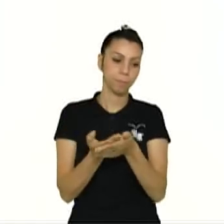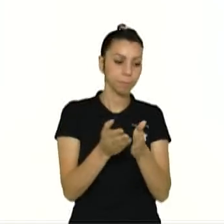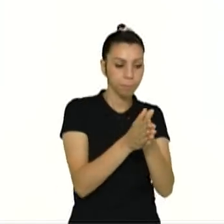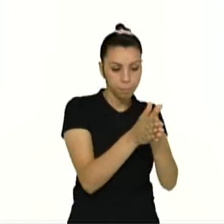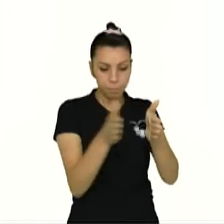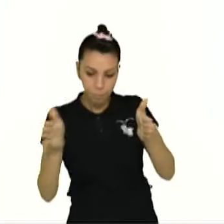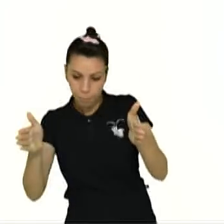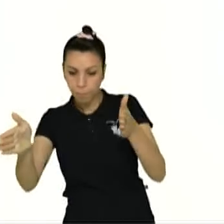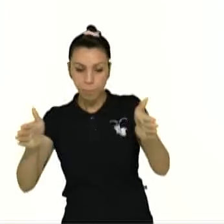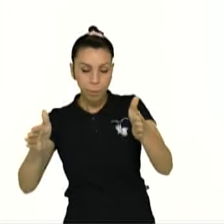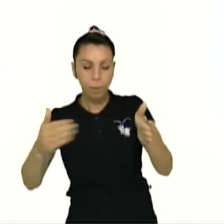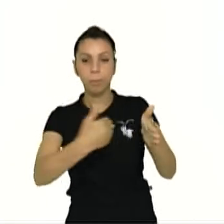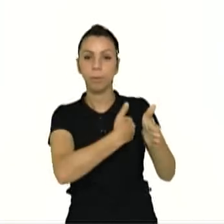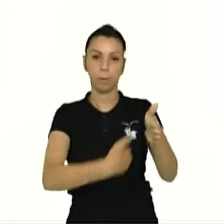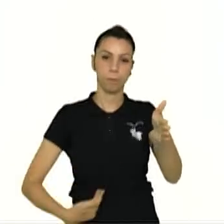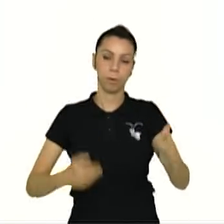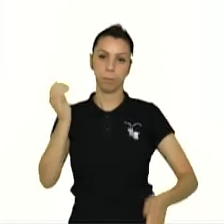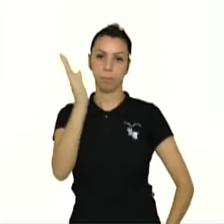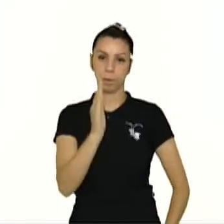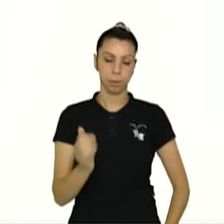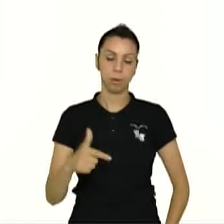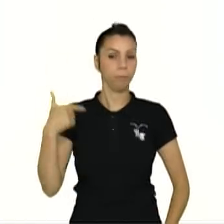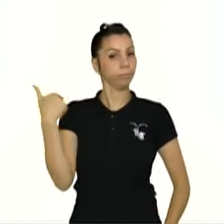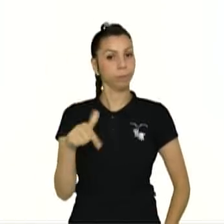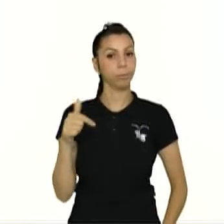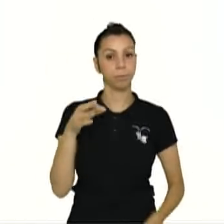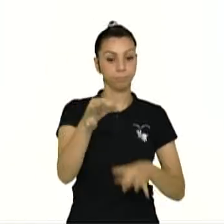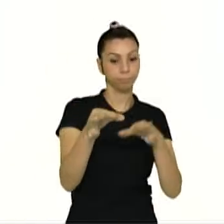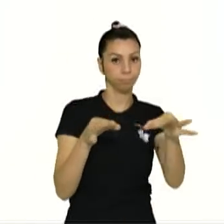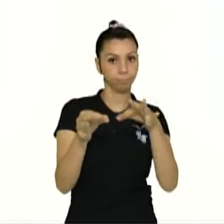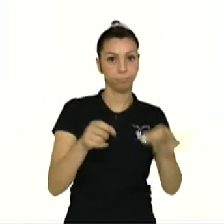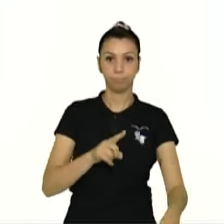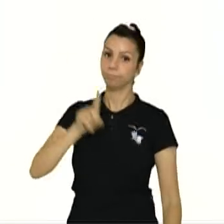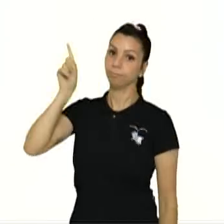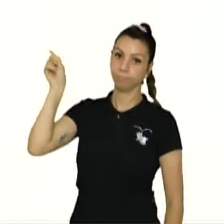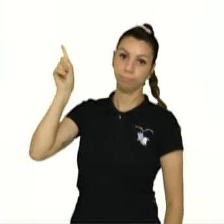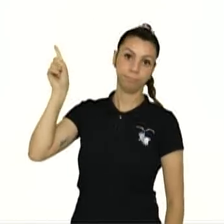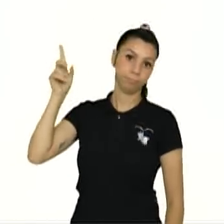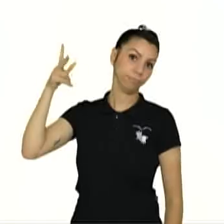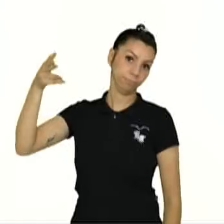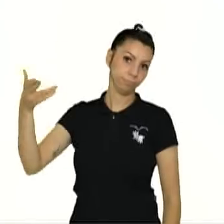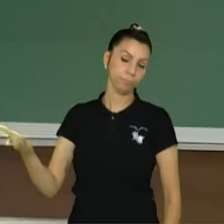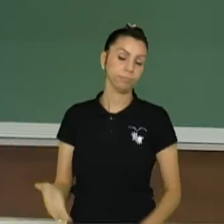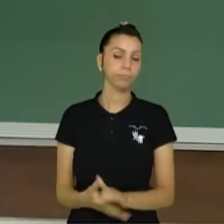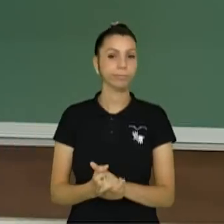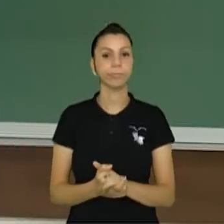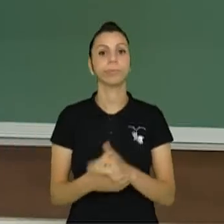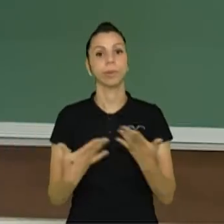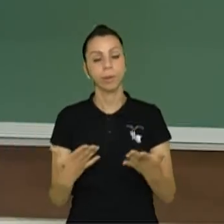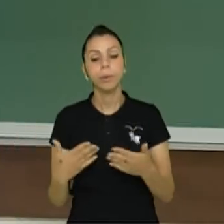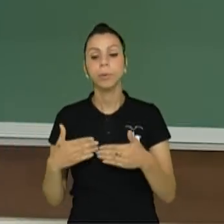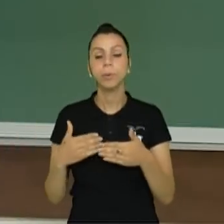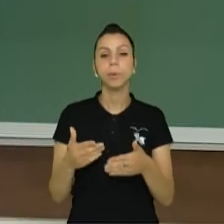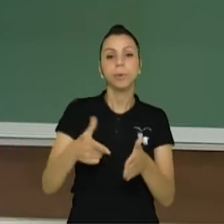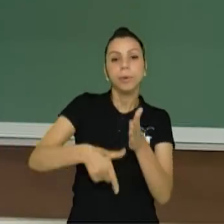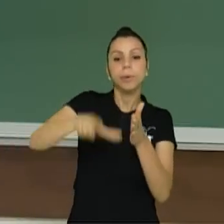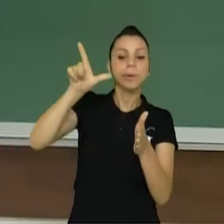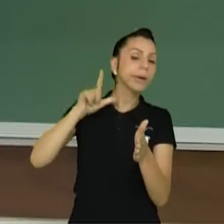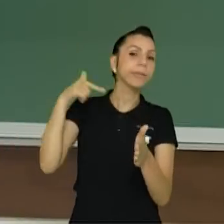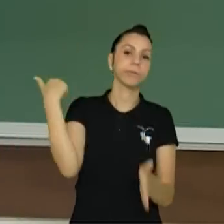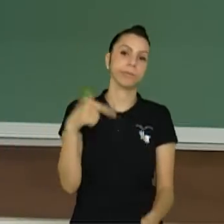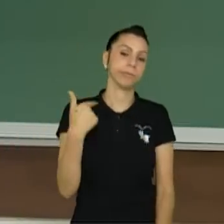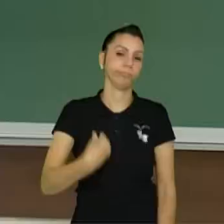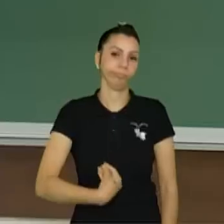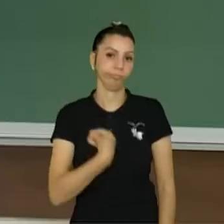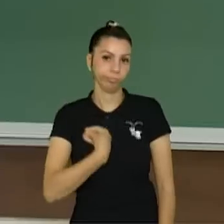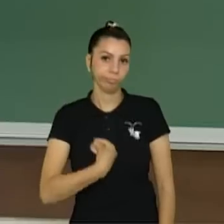o governo brasileiro não possuía órgãos como esse. Então, nem sempre existiu a FUNAI. E no Brasil